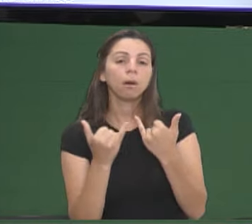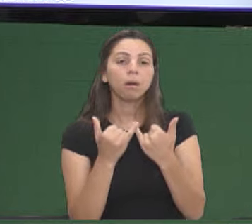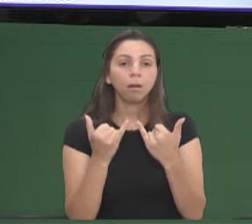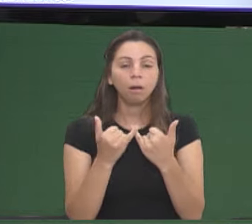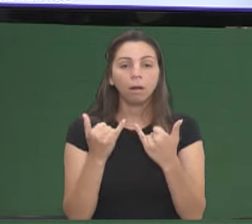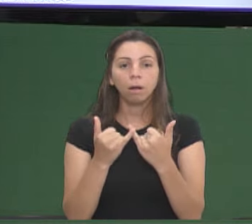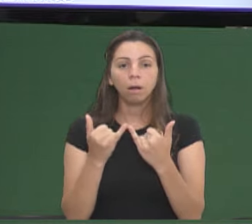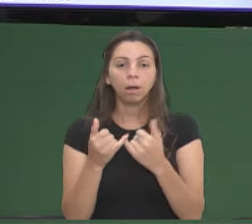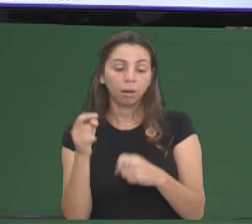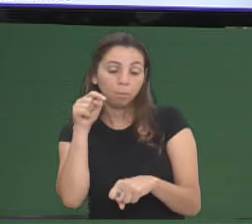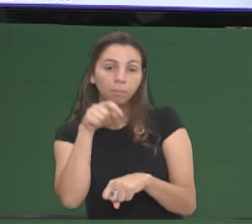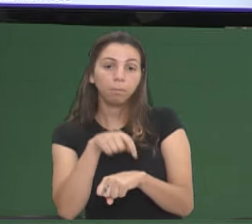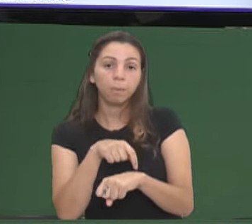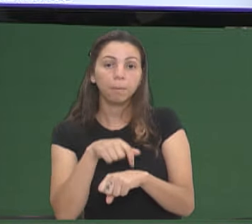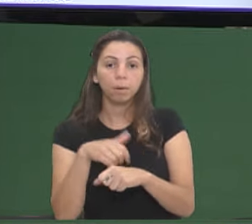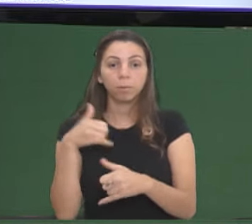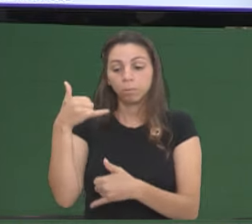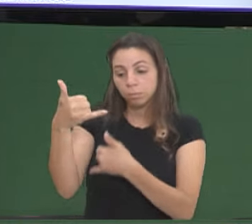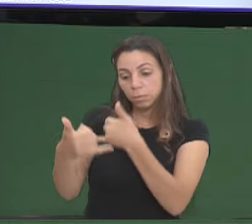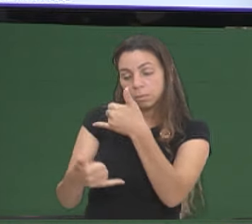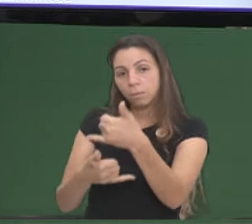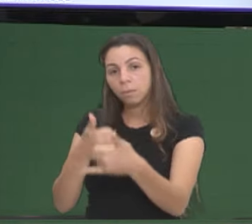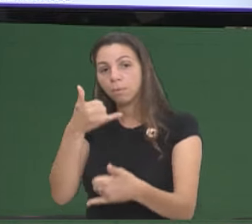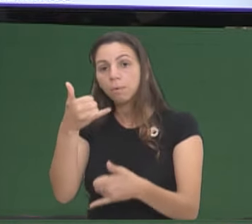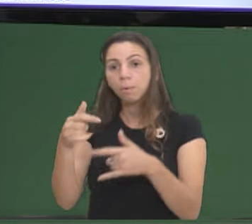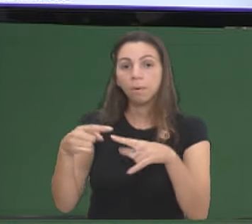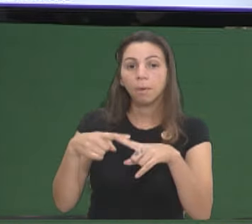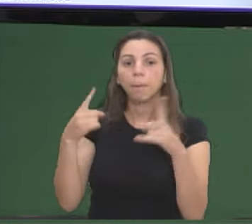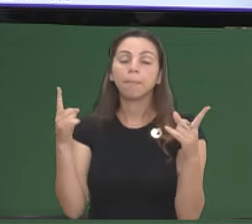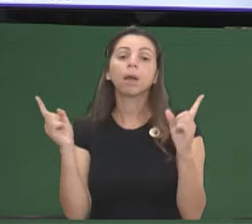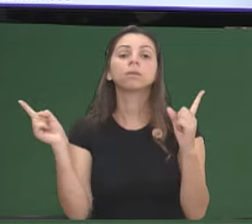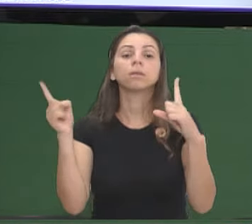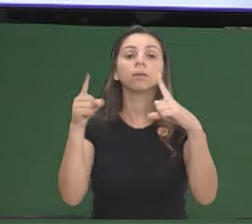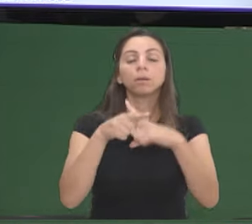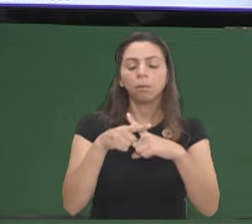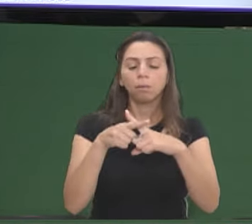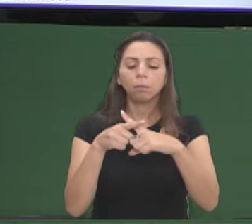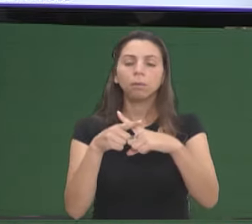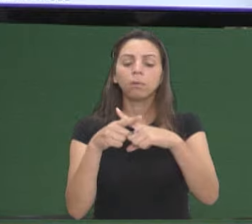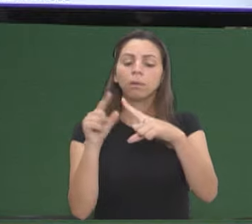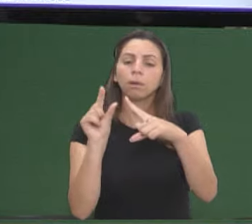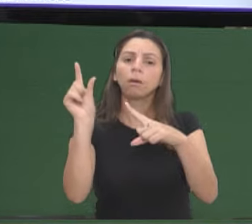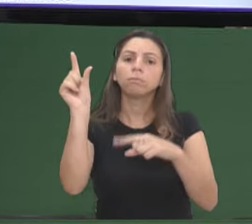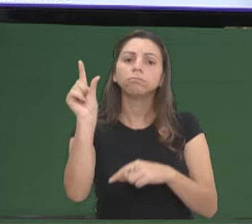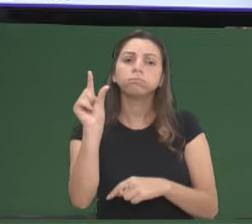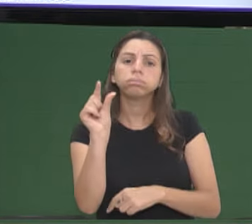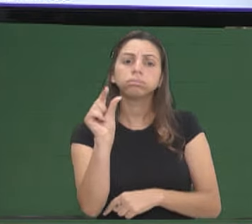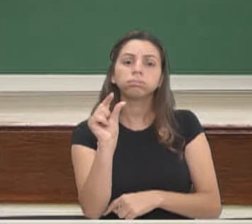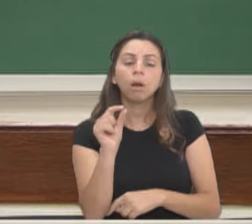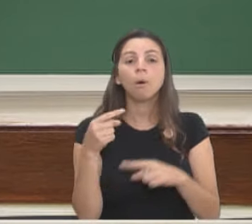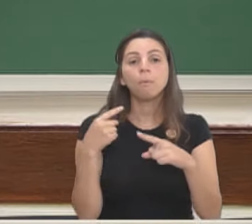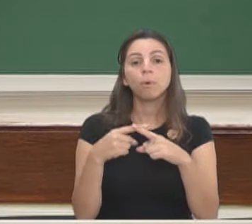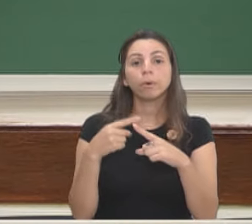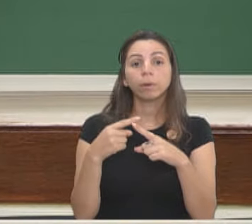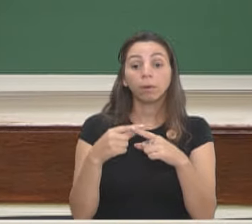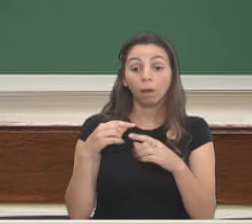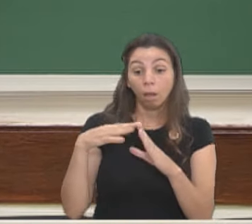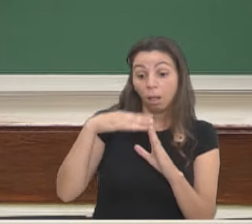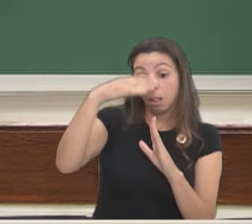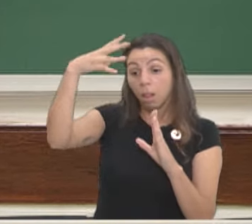do jogo, porém não tem aquela questão da competição, vai diminuindo isso, porque todos precisam melhorar. Quando